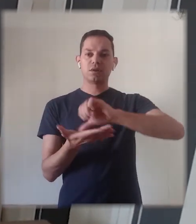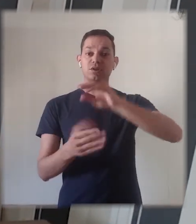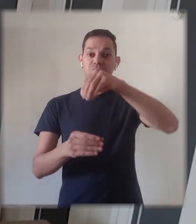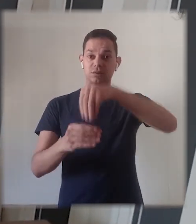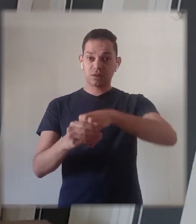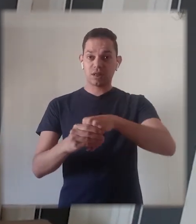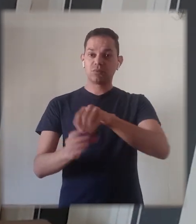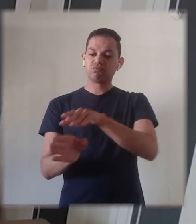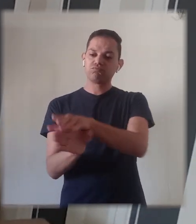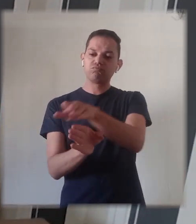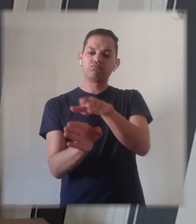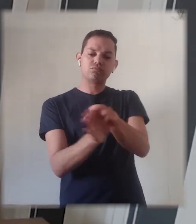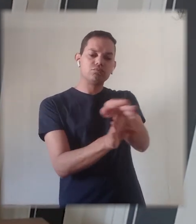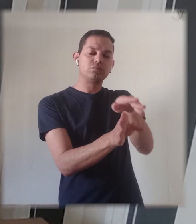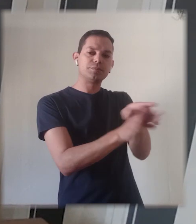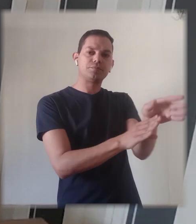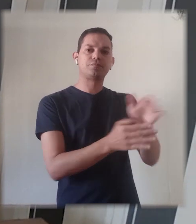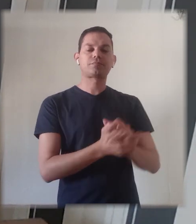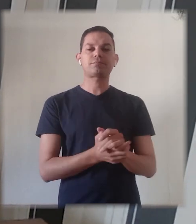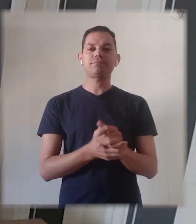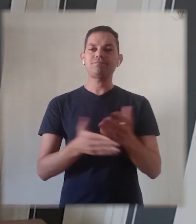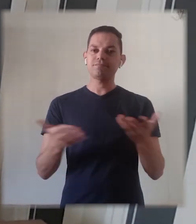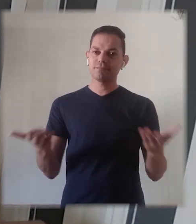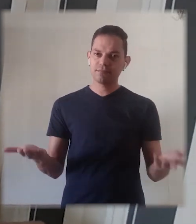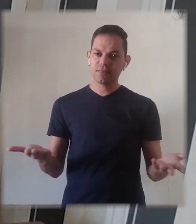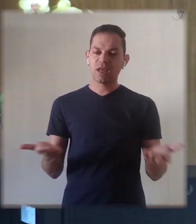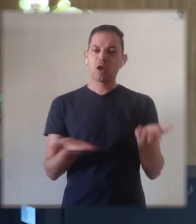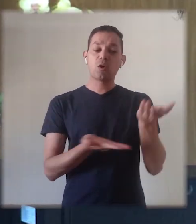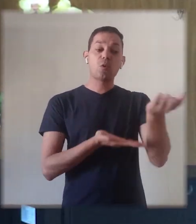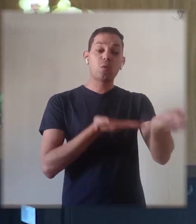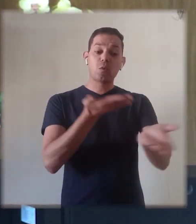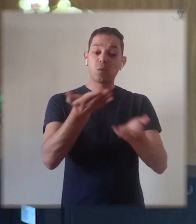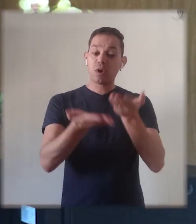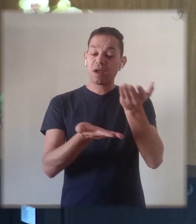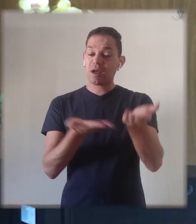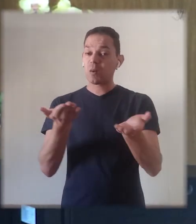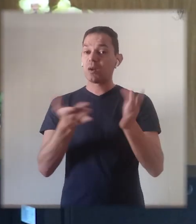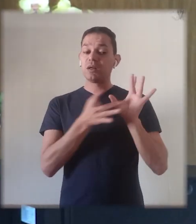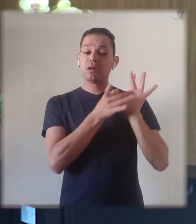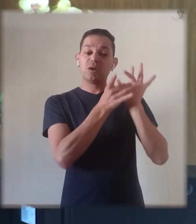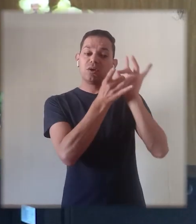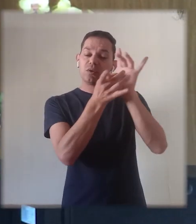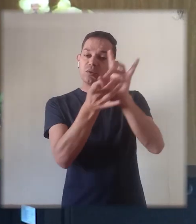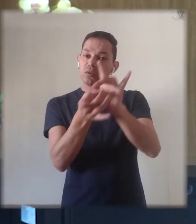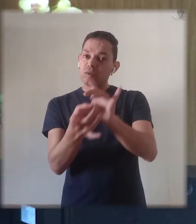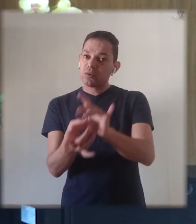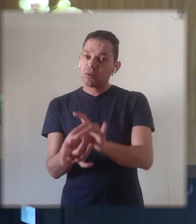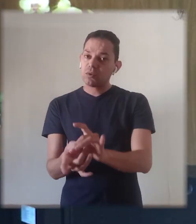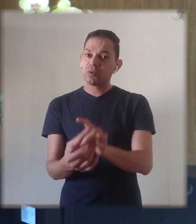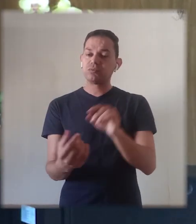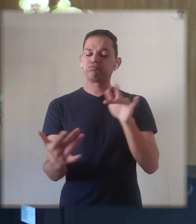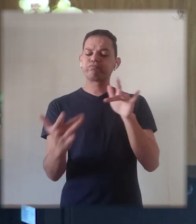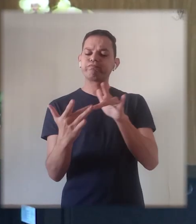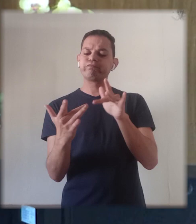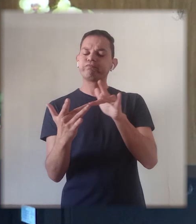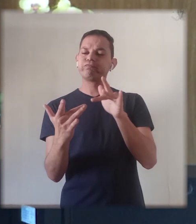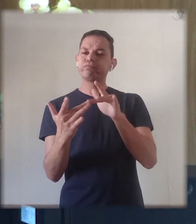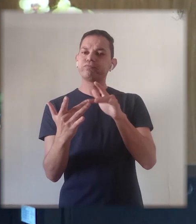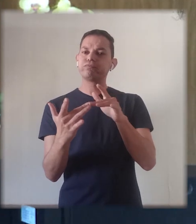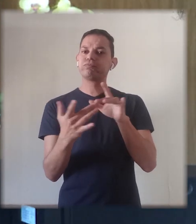tá, dentro do campus para poder dar orientações para vocês. Deste modo, o acolhimento neste contexto passa por